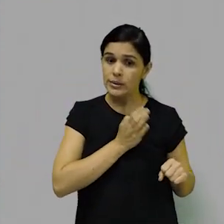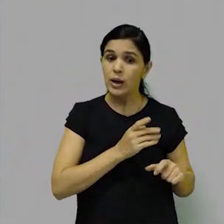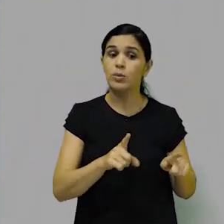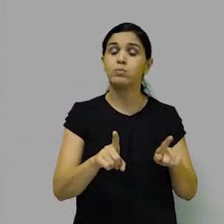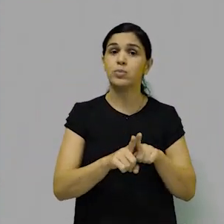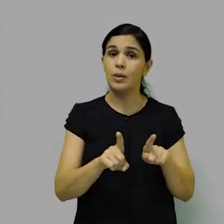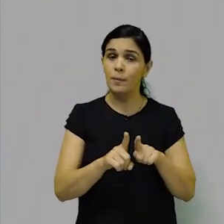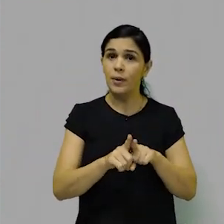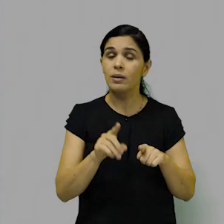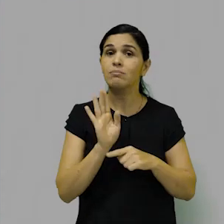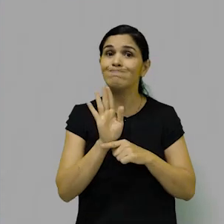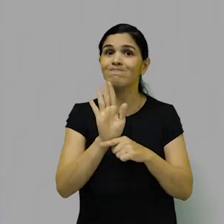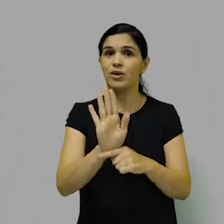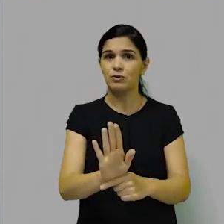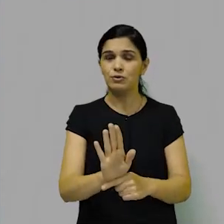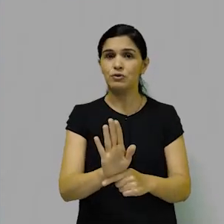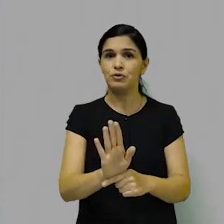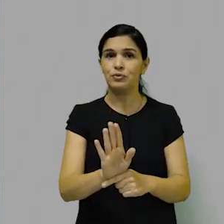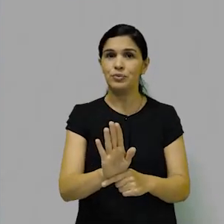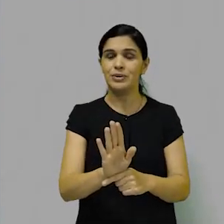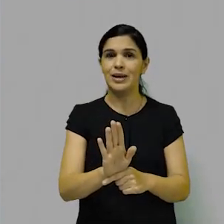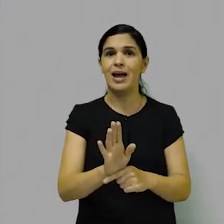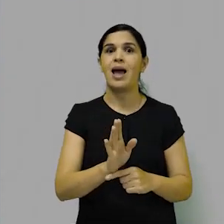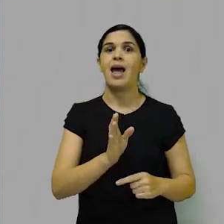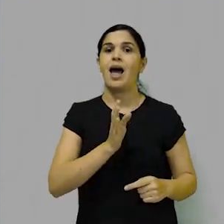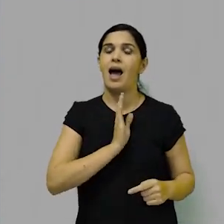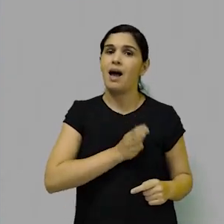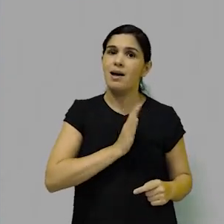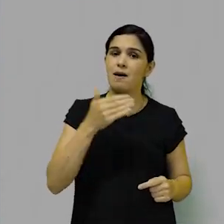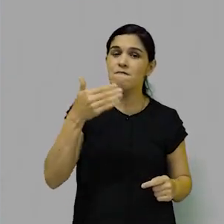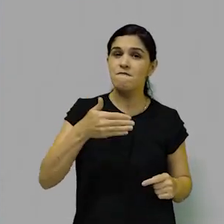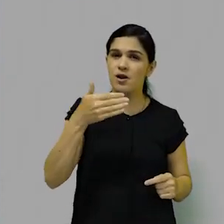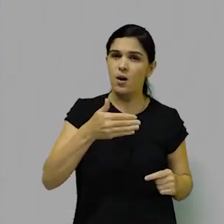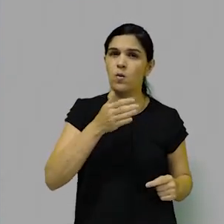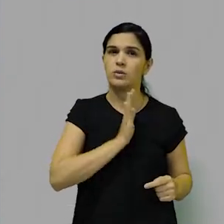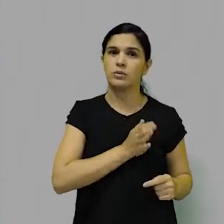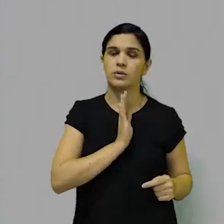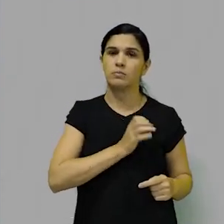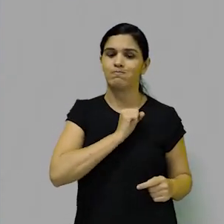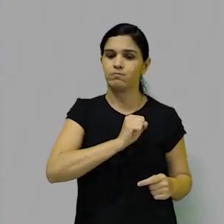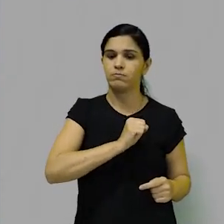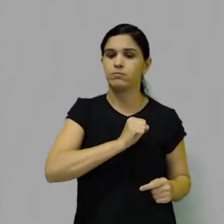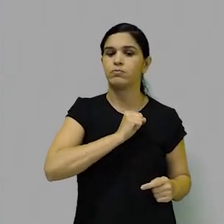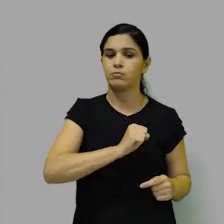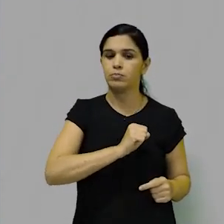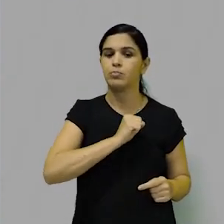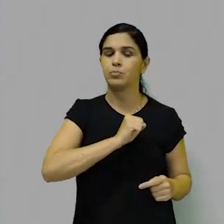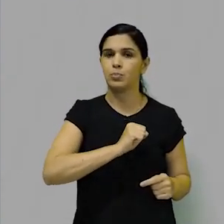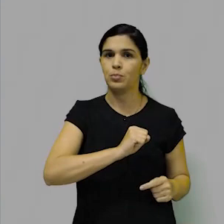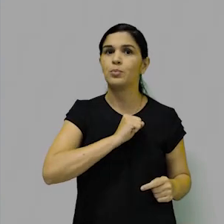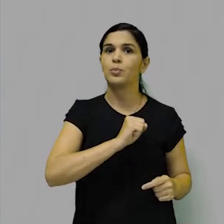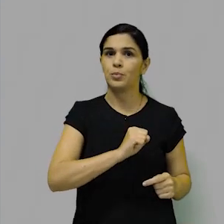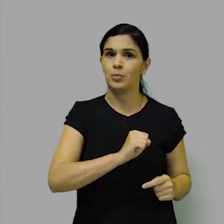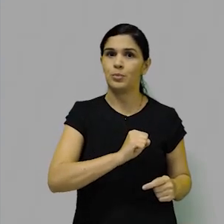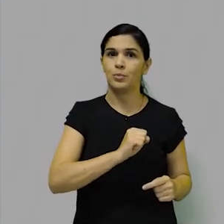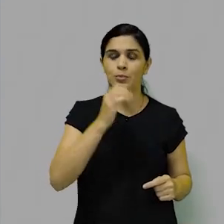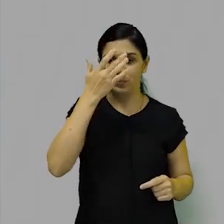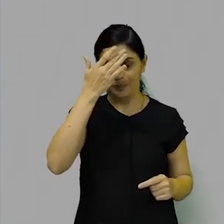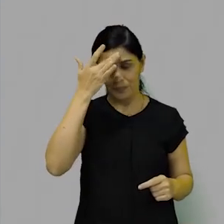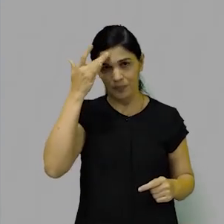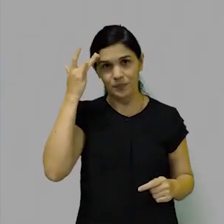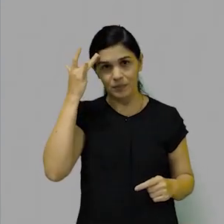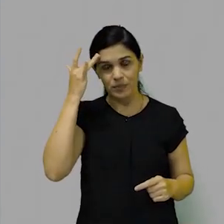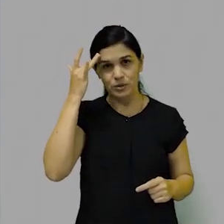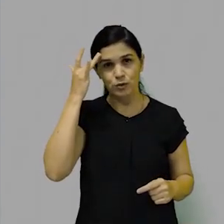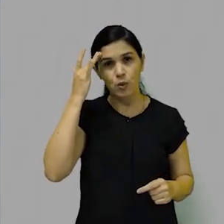acaba que por reduzir um pouquinho. Enquanto que o adulto sedentário vai precisar de uma frequência cardíaca um pouquinho maior, porque o